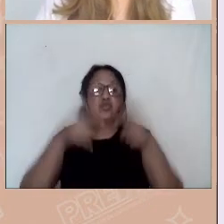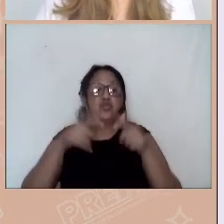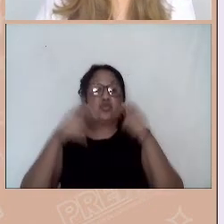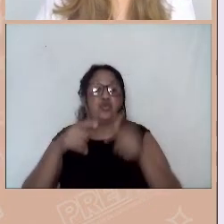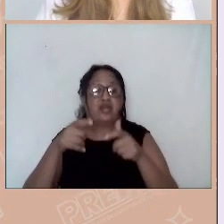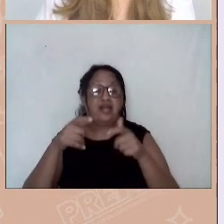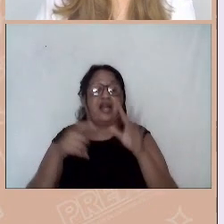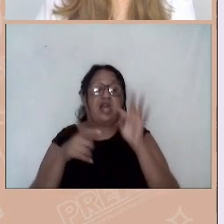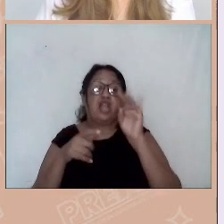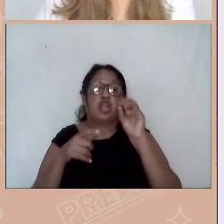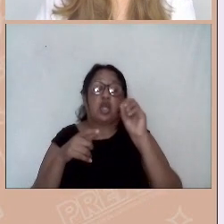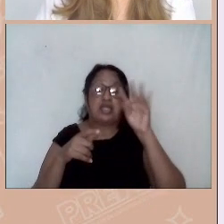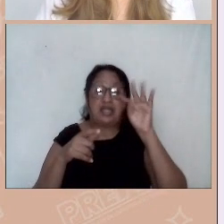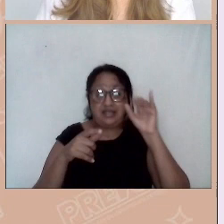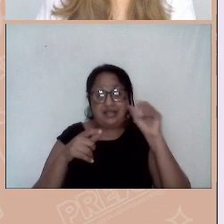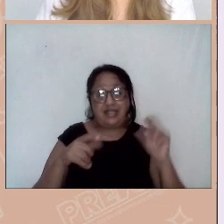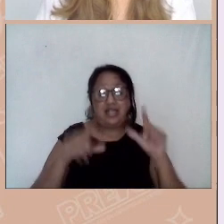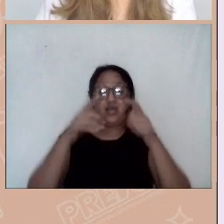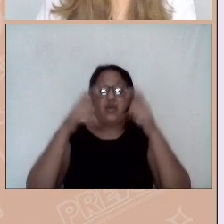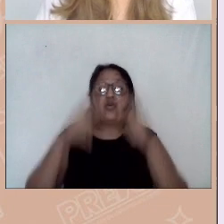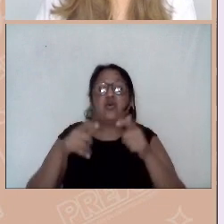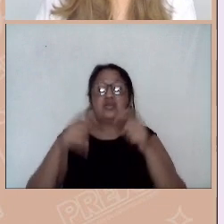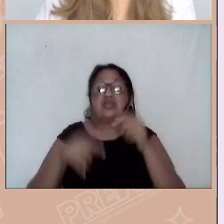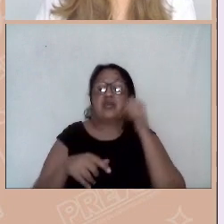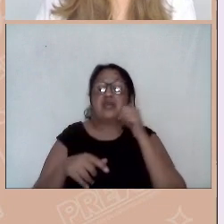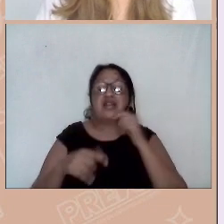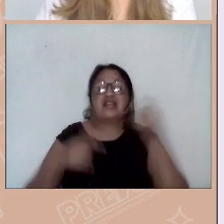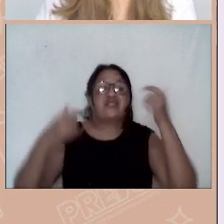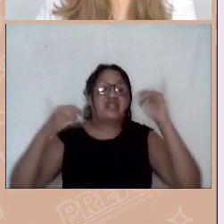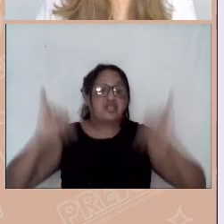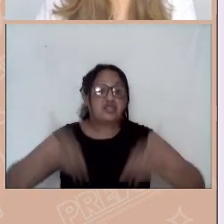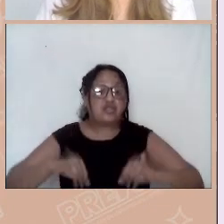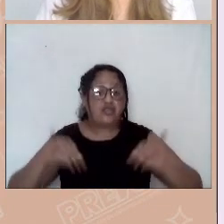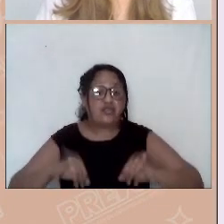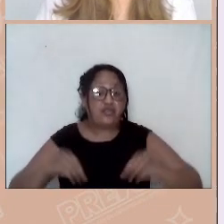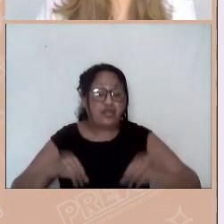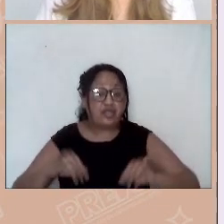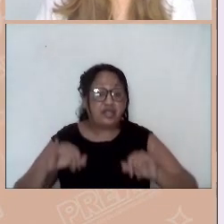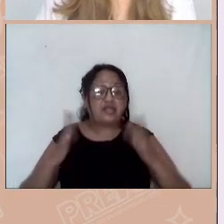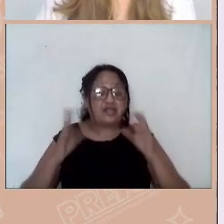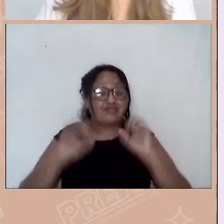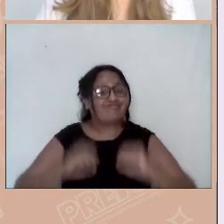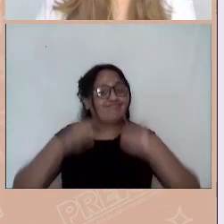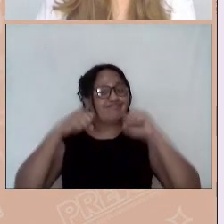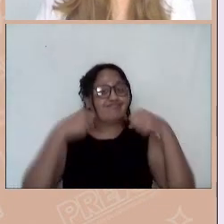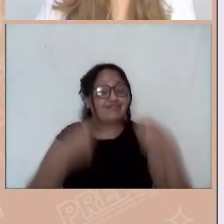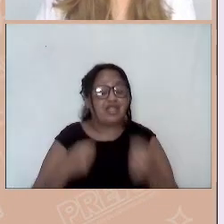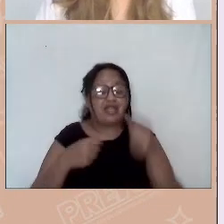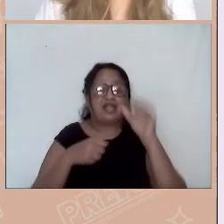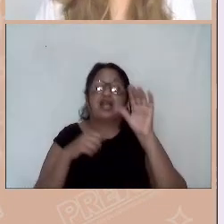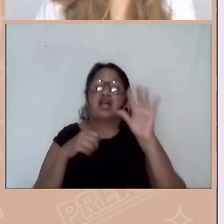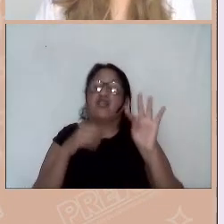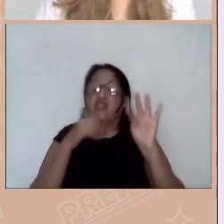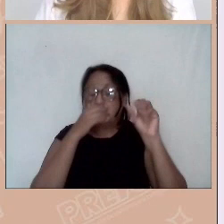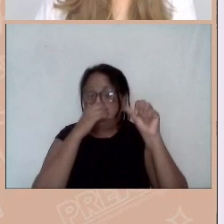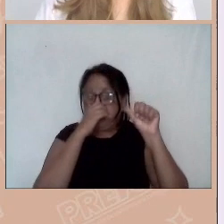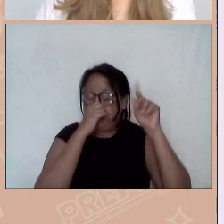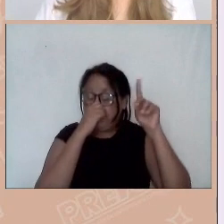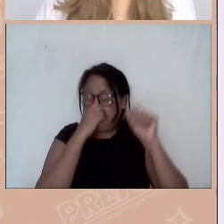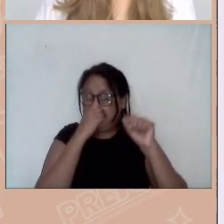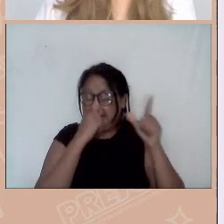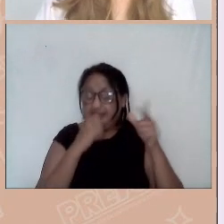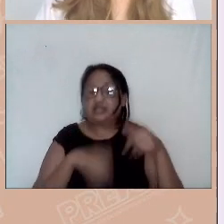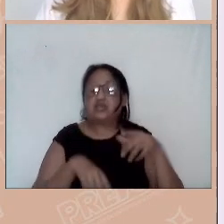evidencia o sequestro que as mulheres vem sofrendo pelo domínio do grupo fundamentalista talibã no Afeganistão não gente